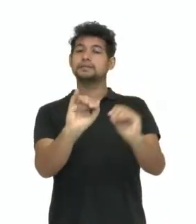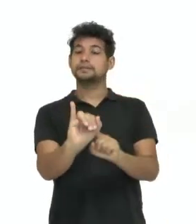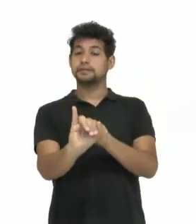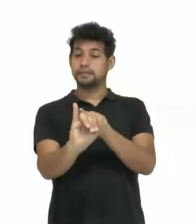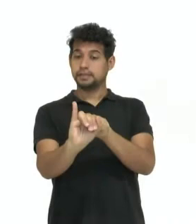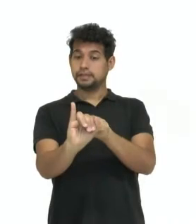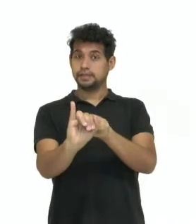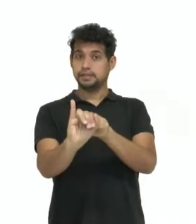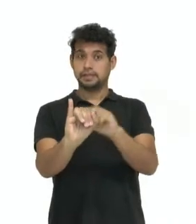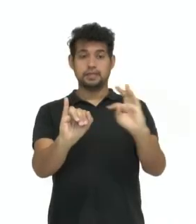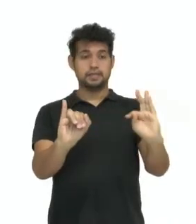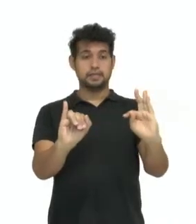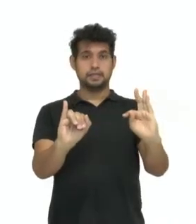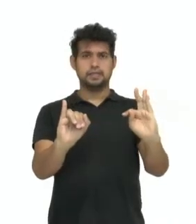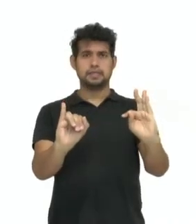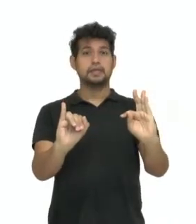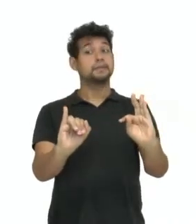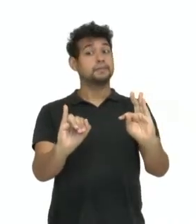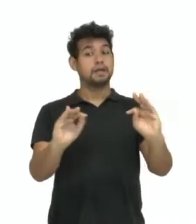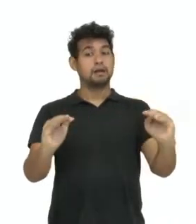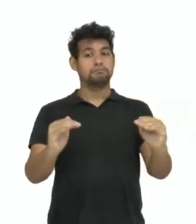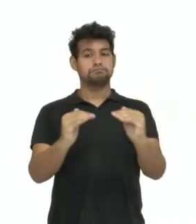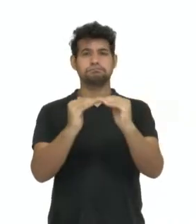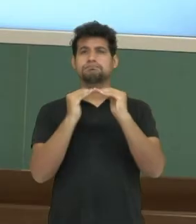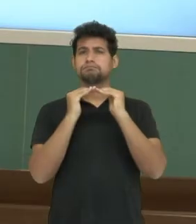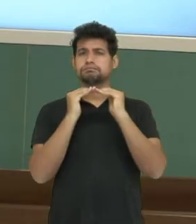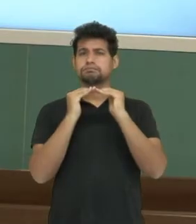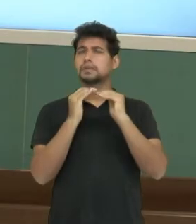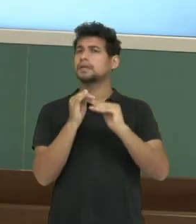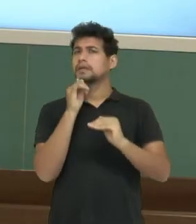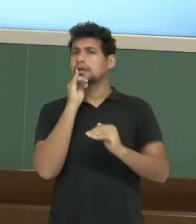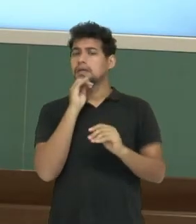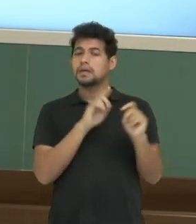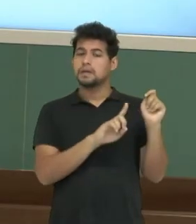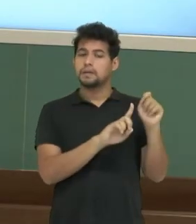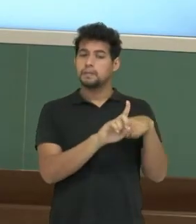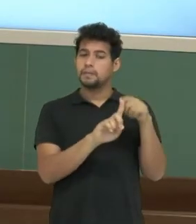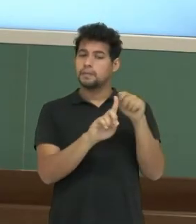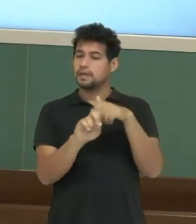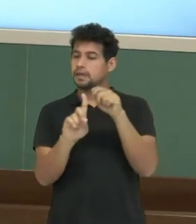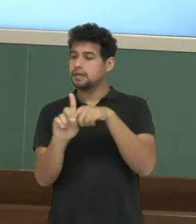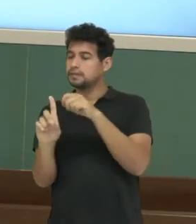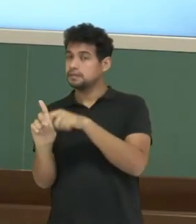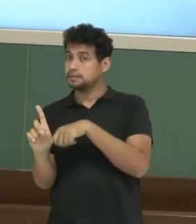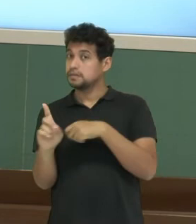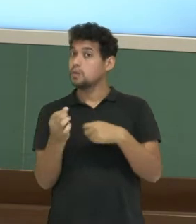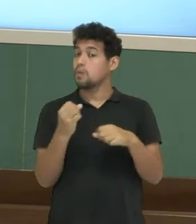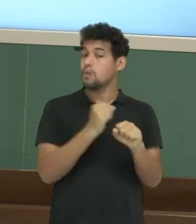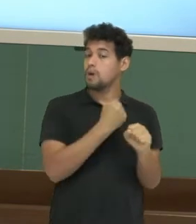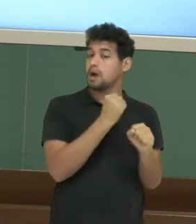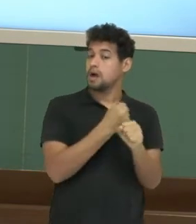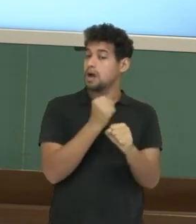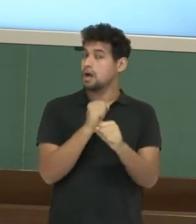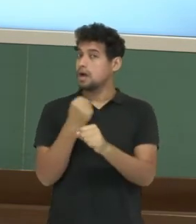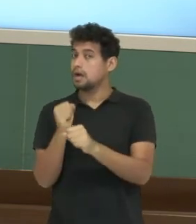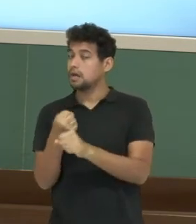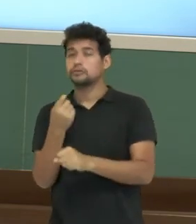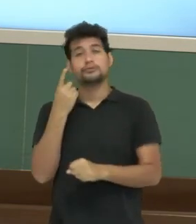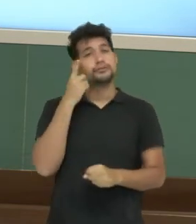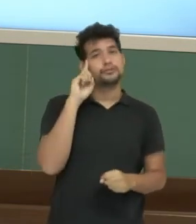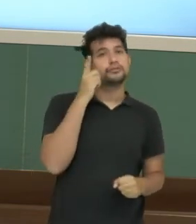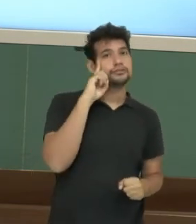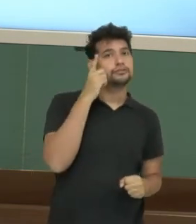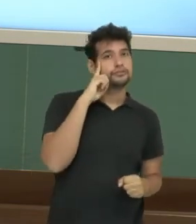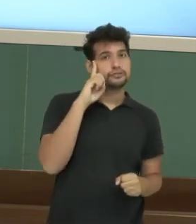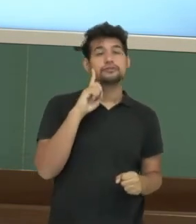ao mês para N meses. Então, se for em meses, é mês. Se for em ano, é ano. Se for em dia,